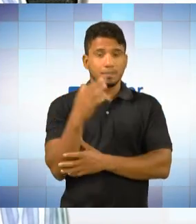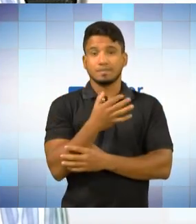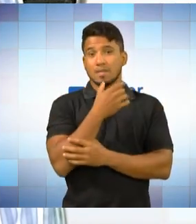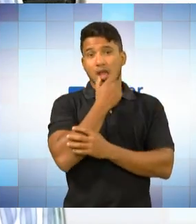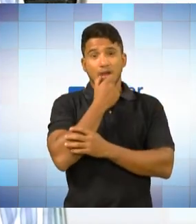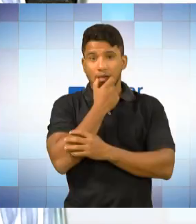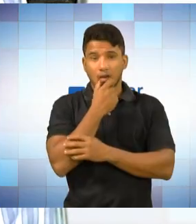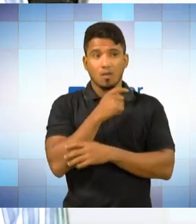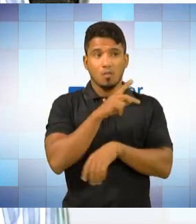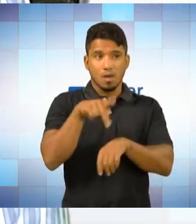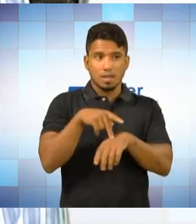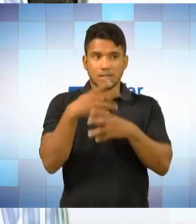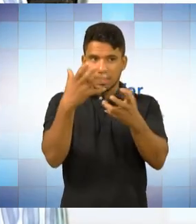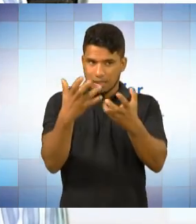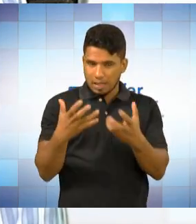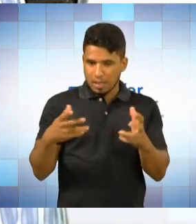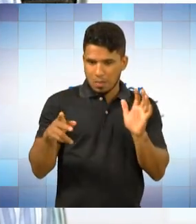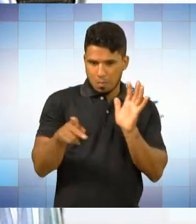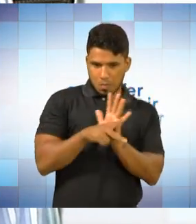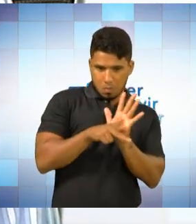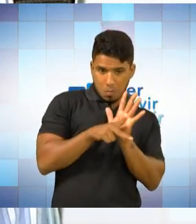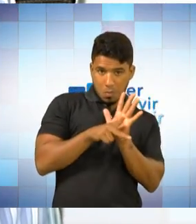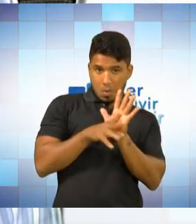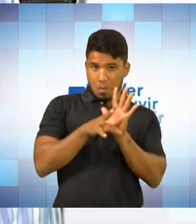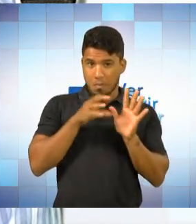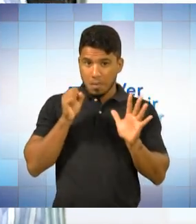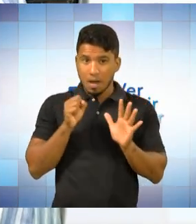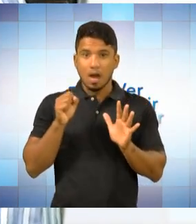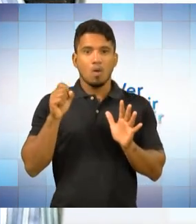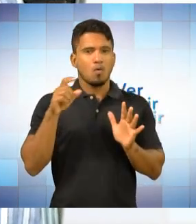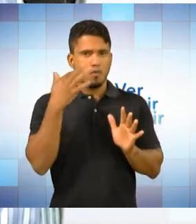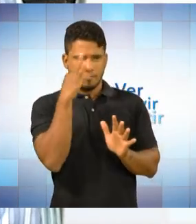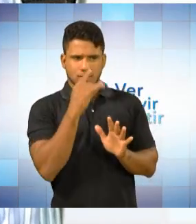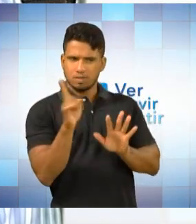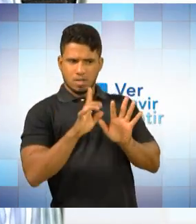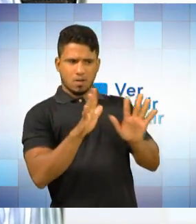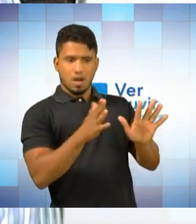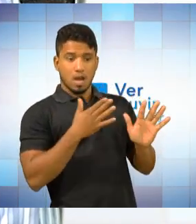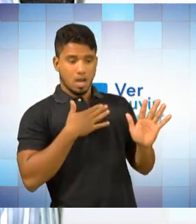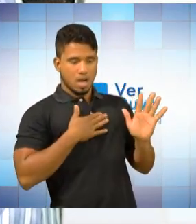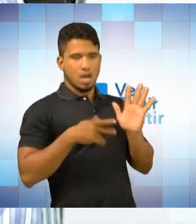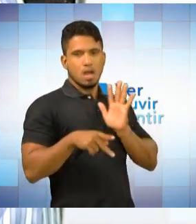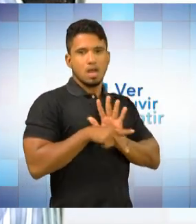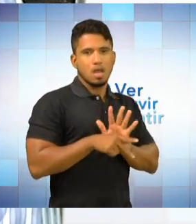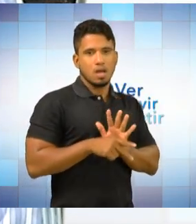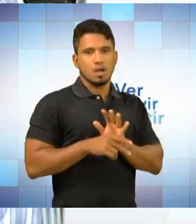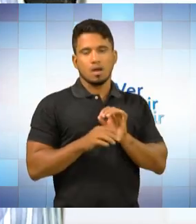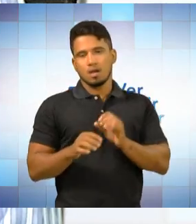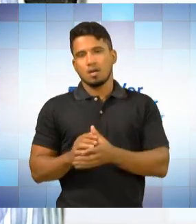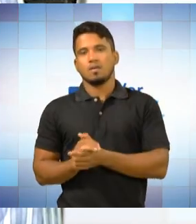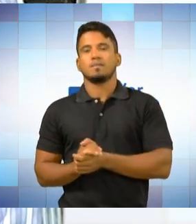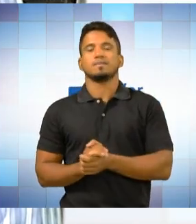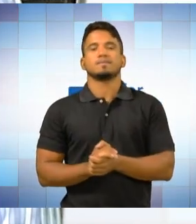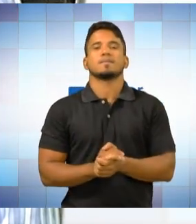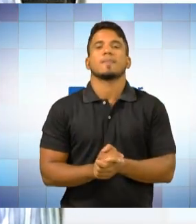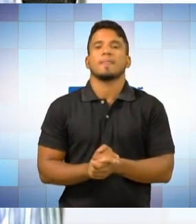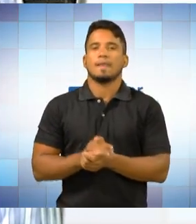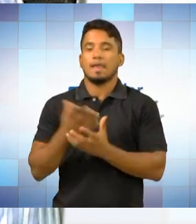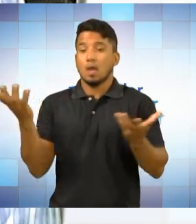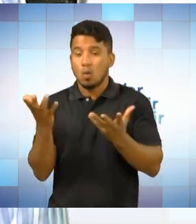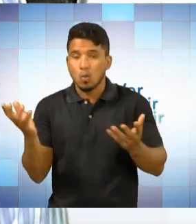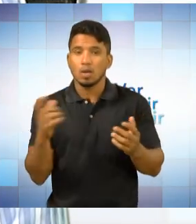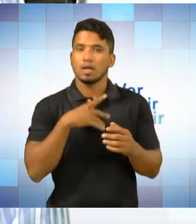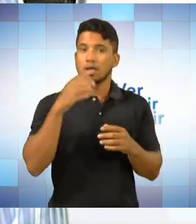queria patentear o sistema Braille, os franceses acordaram e patentearam. E através disso, através